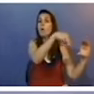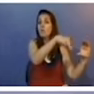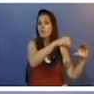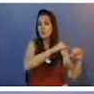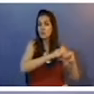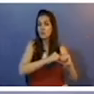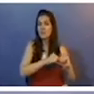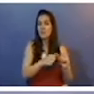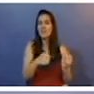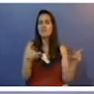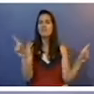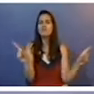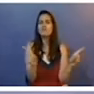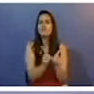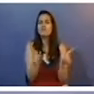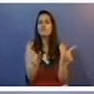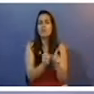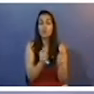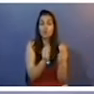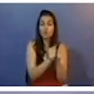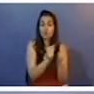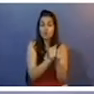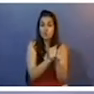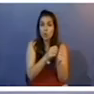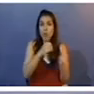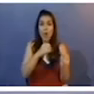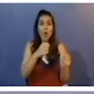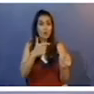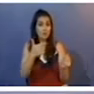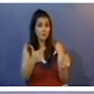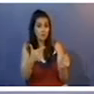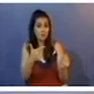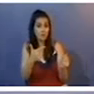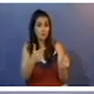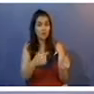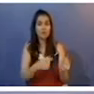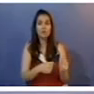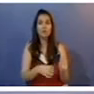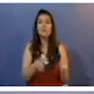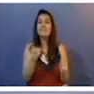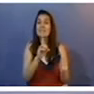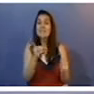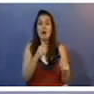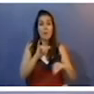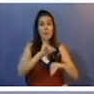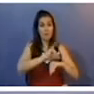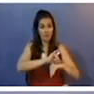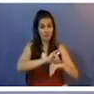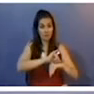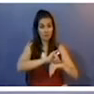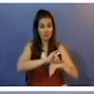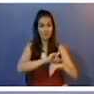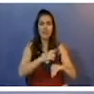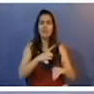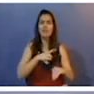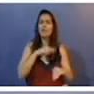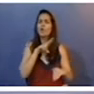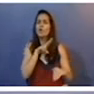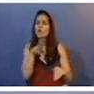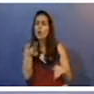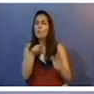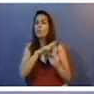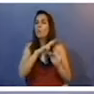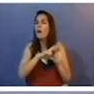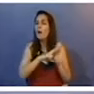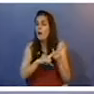pela ligação do oxigênio com o átomo do grupo dos ametais. E ele tem um nome estabelecido por essa regra